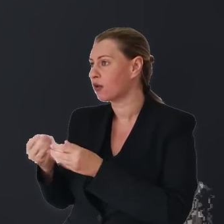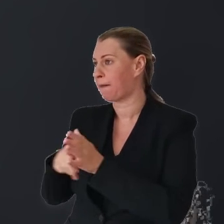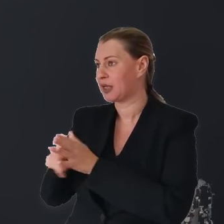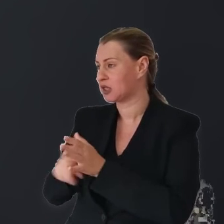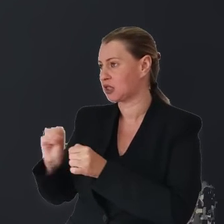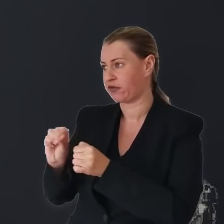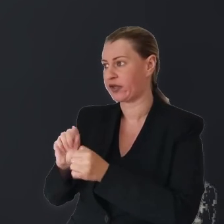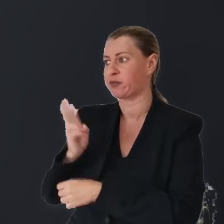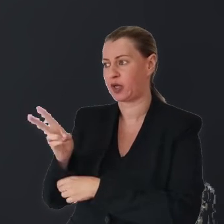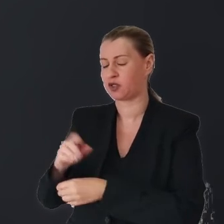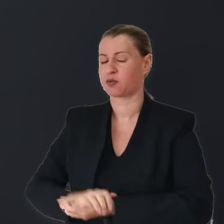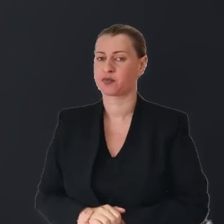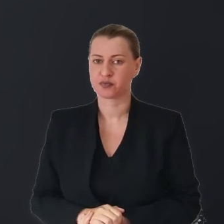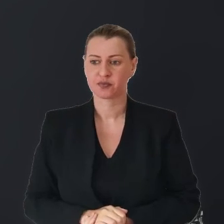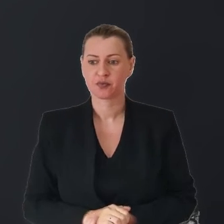muitas mesmo.